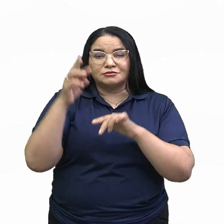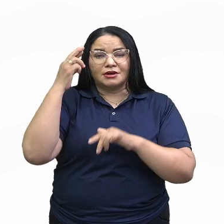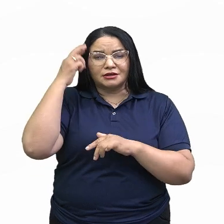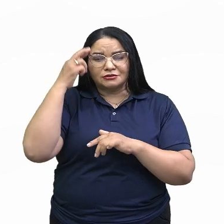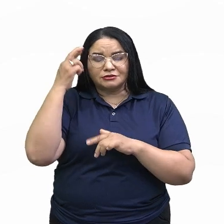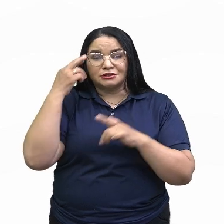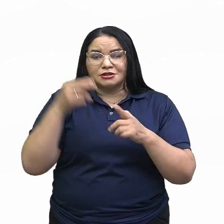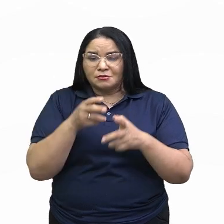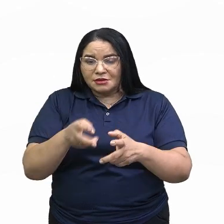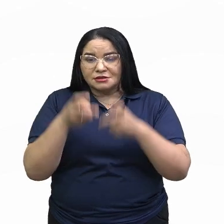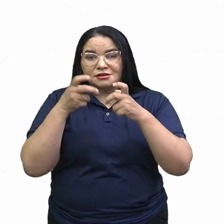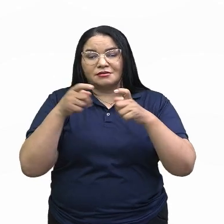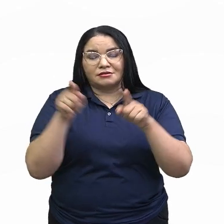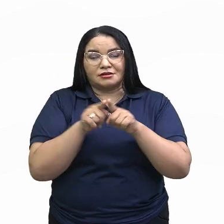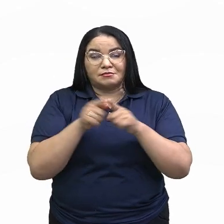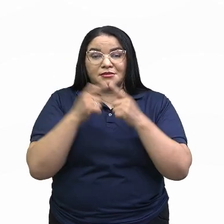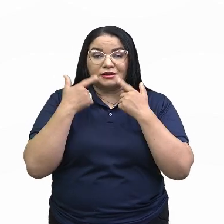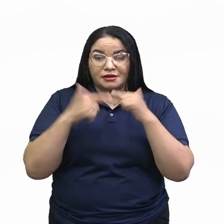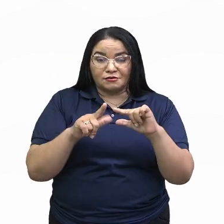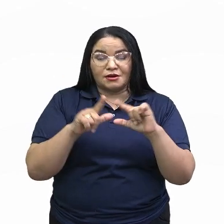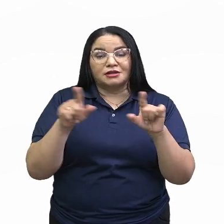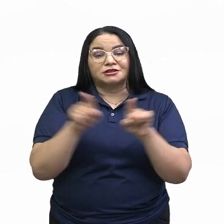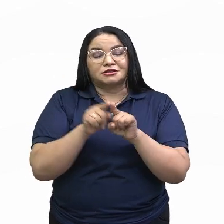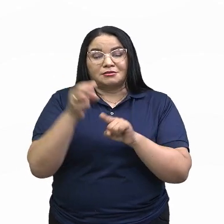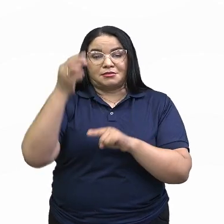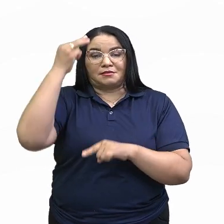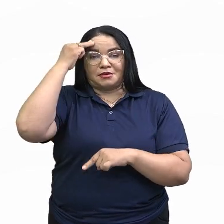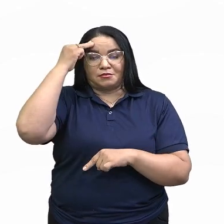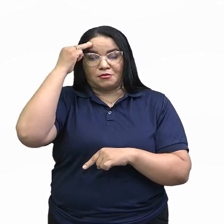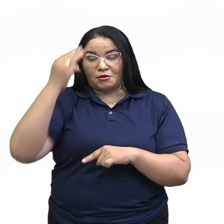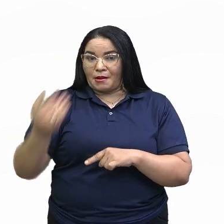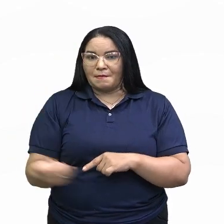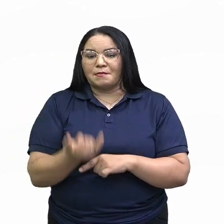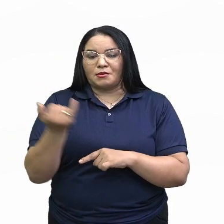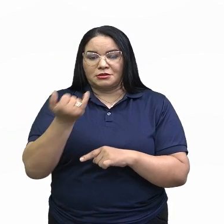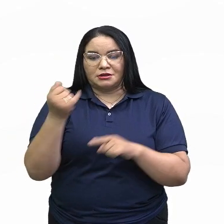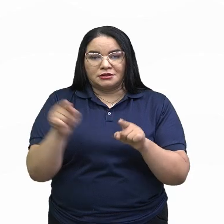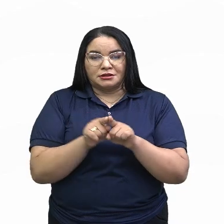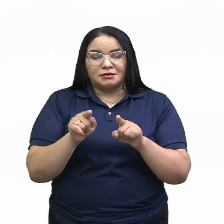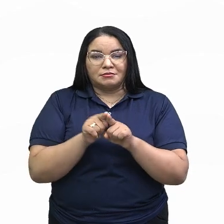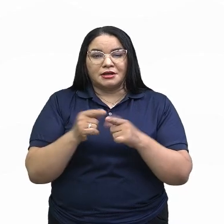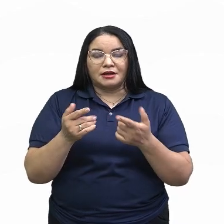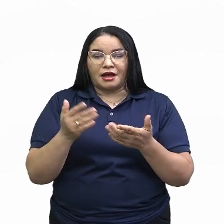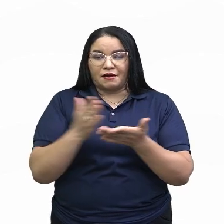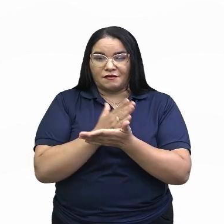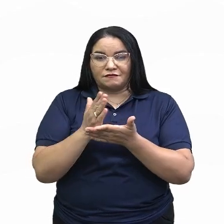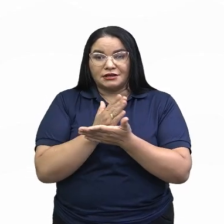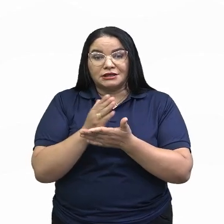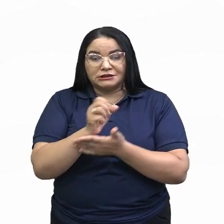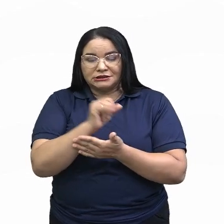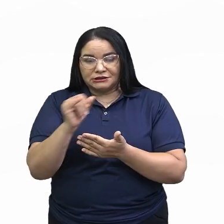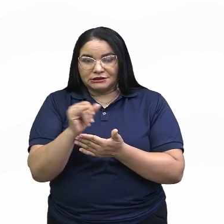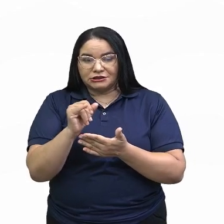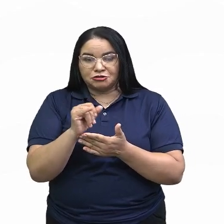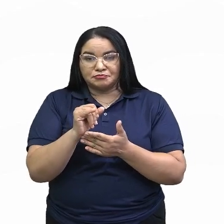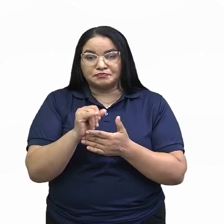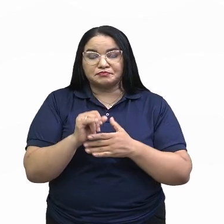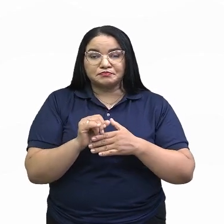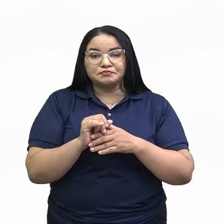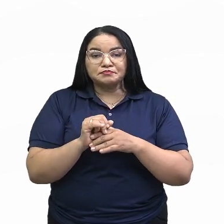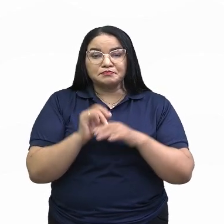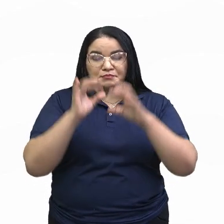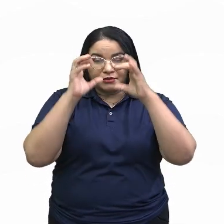percepção, a linguagem e a memória. São também os mais afetados pela redução